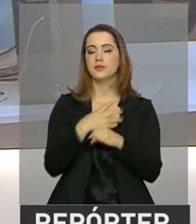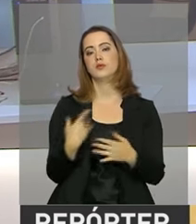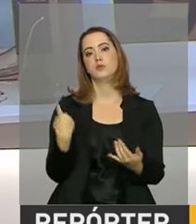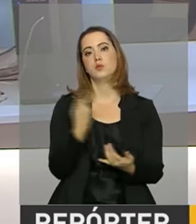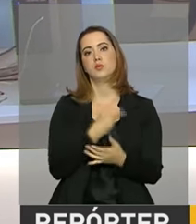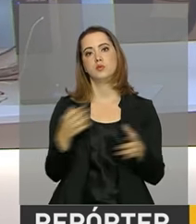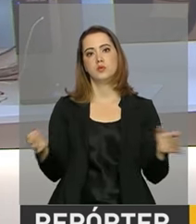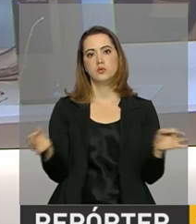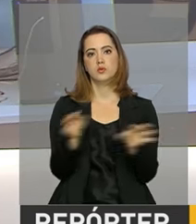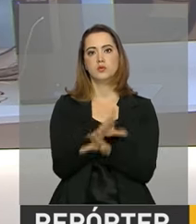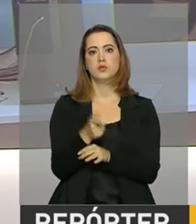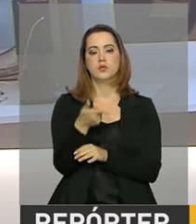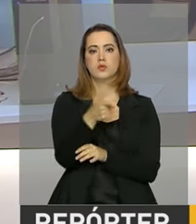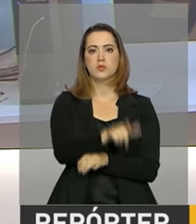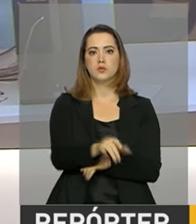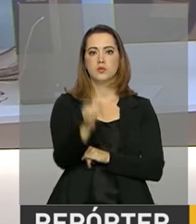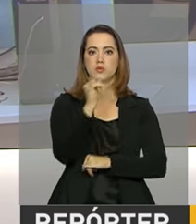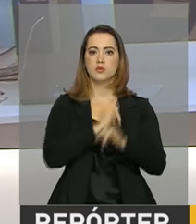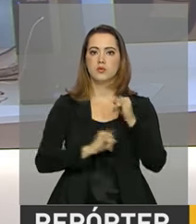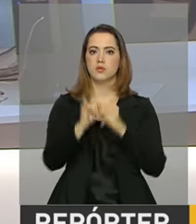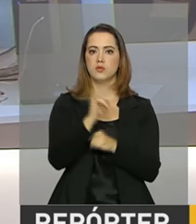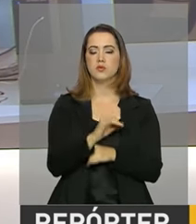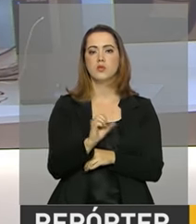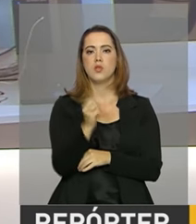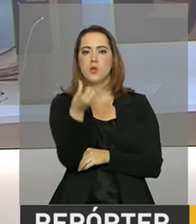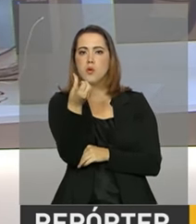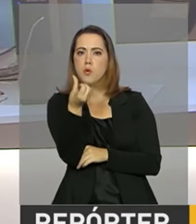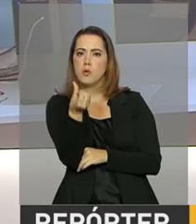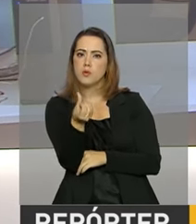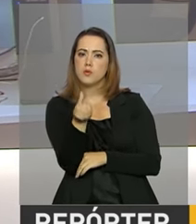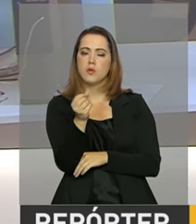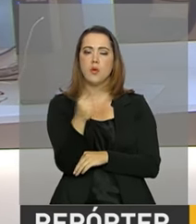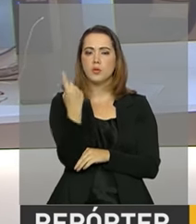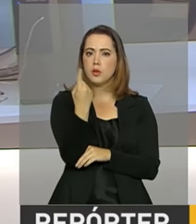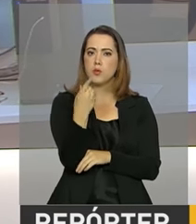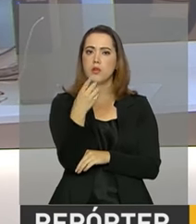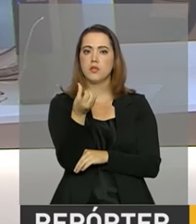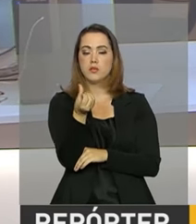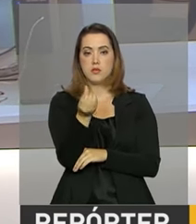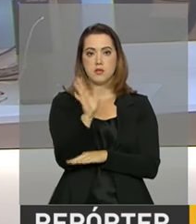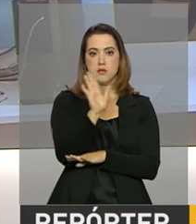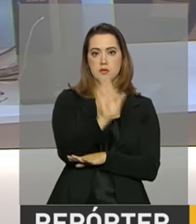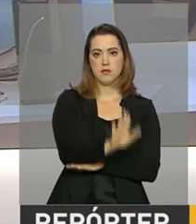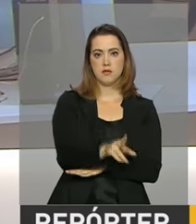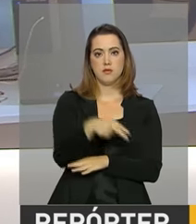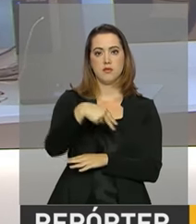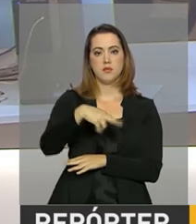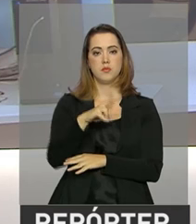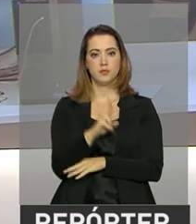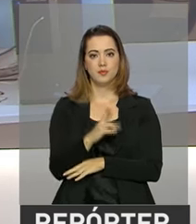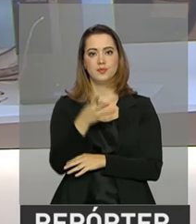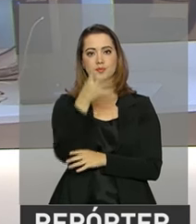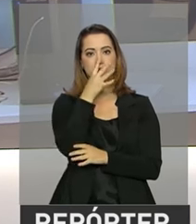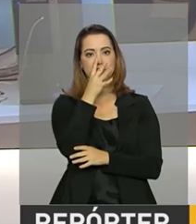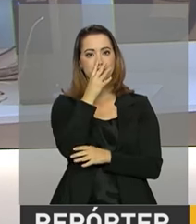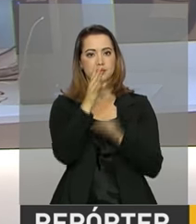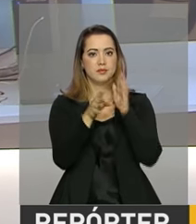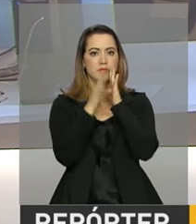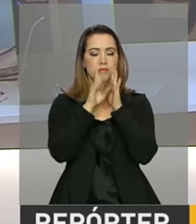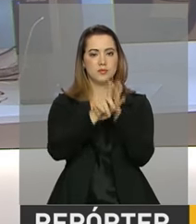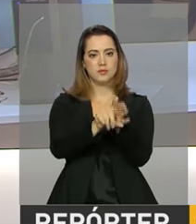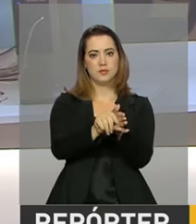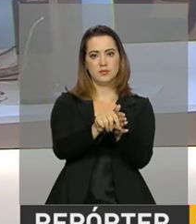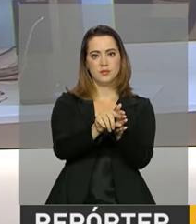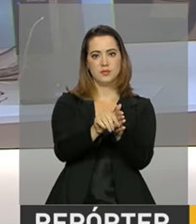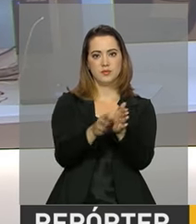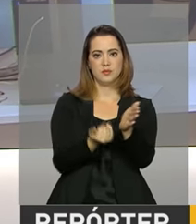aqui, voltamos a qualquer momento com outras informações, ou daqui a uma hora, na próxima edição do Repórter NBR. Acompanhe as novidades